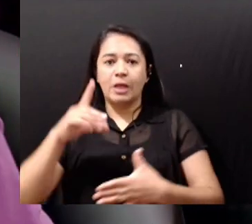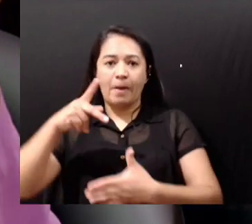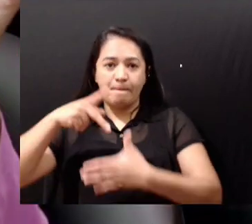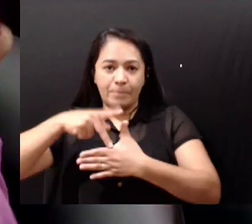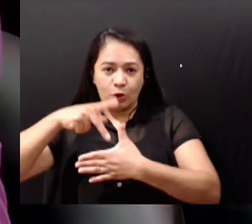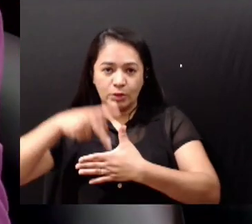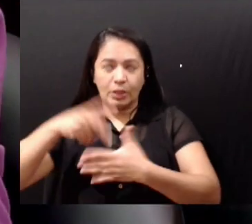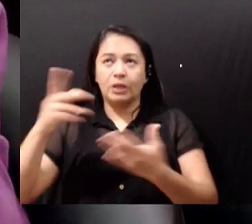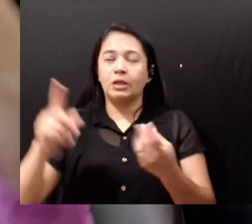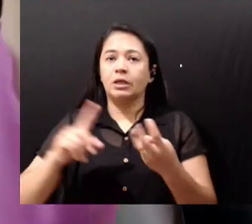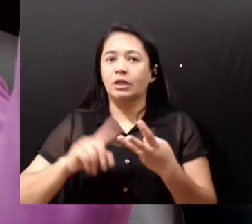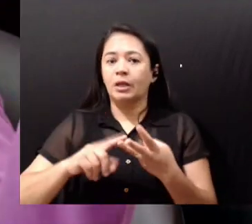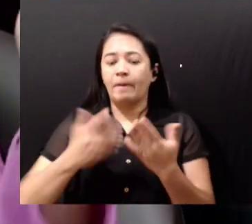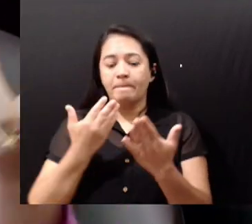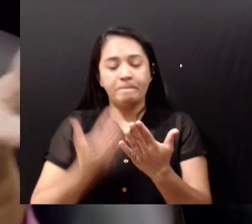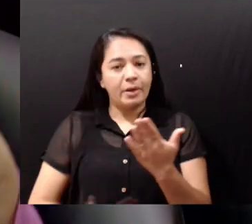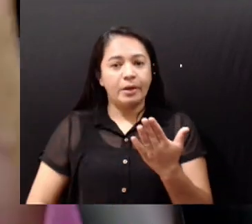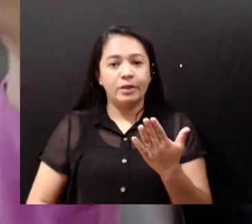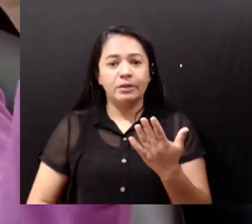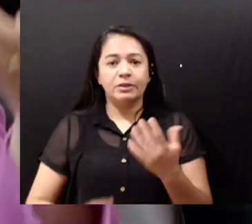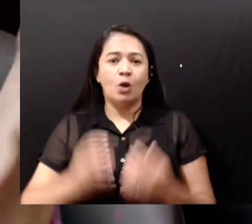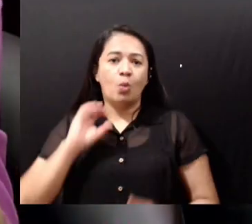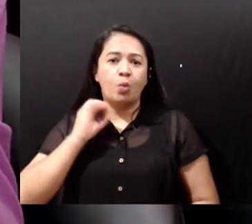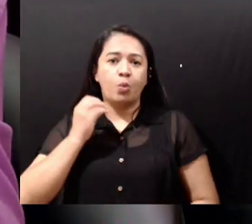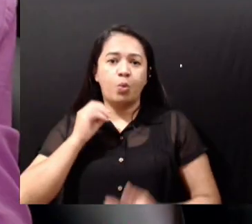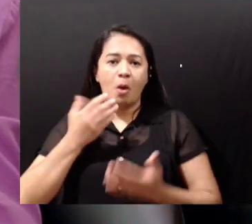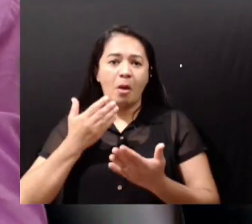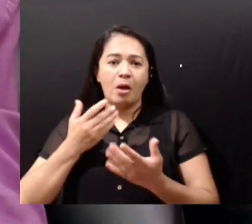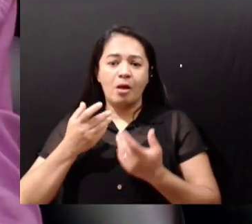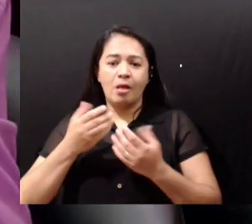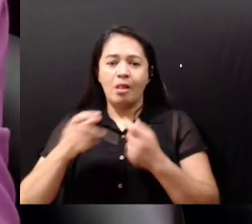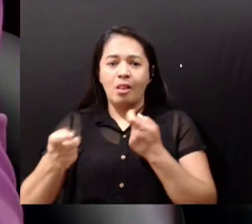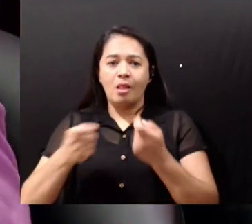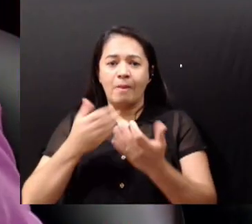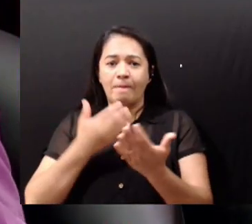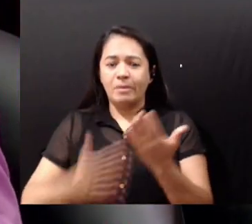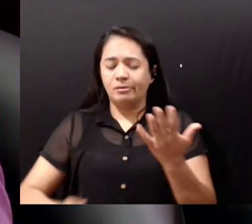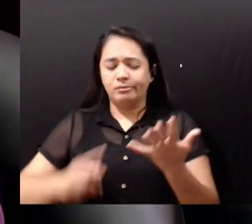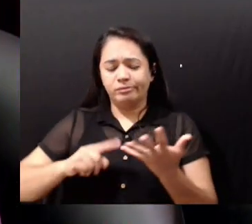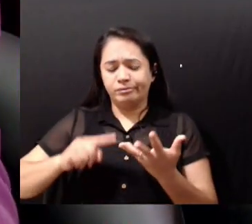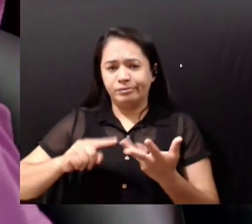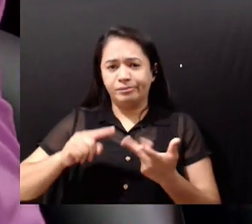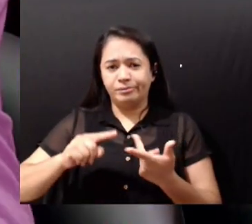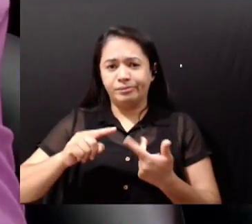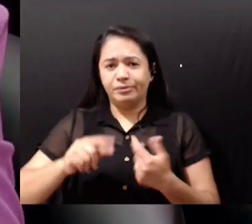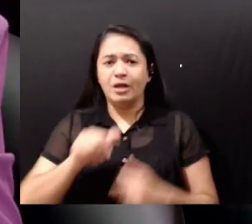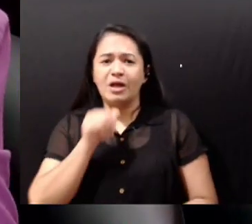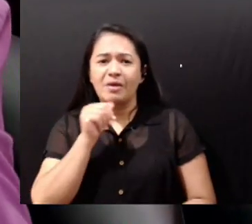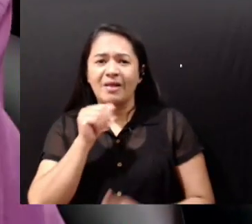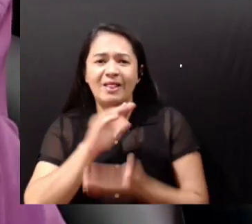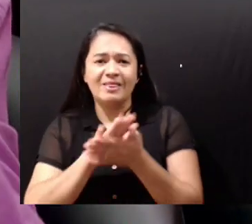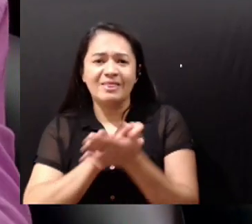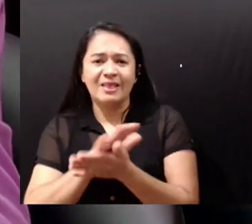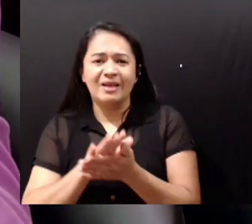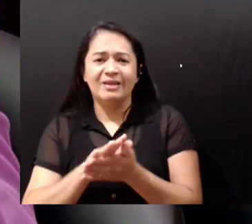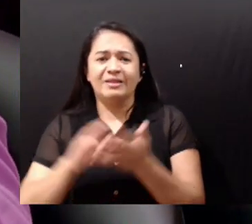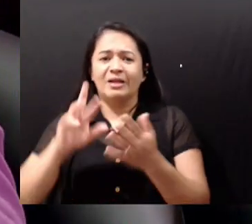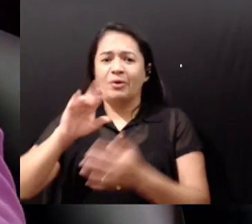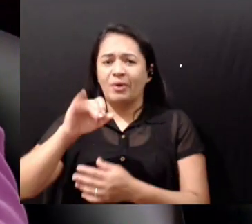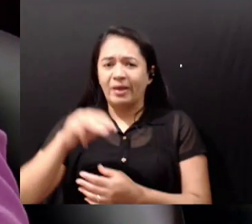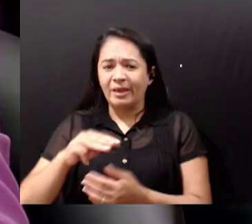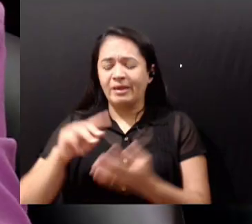ter desregulação hormonal, fazendo tipo amenorreia, ficando sem menstruar, disfunção renal, disfunção